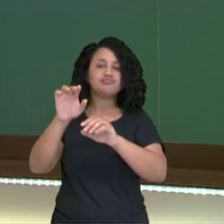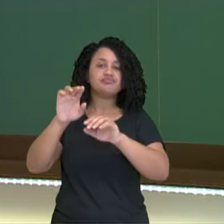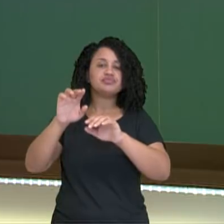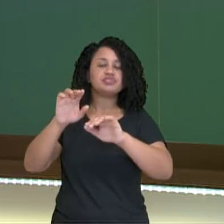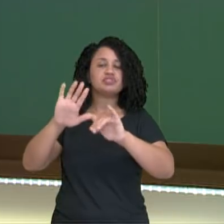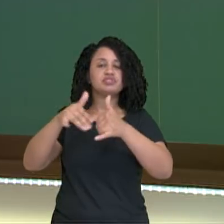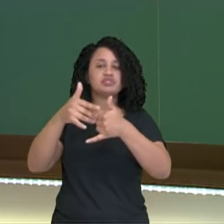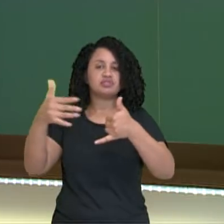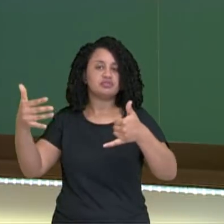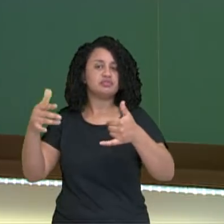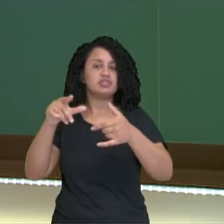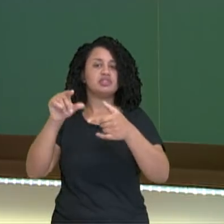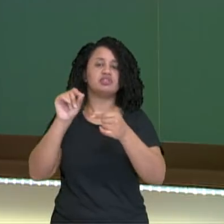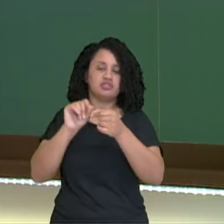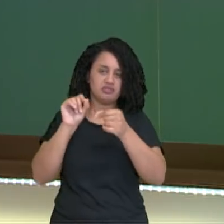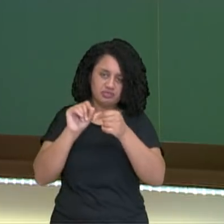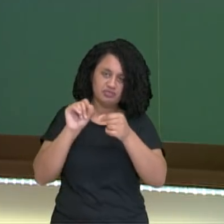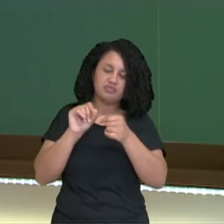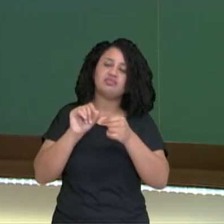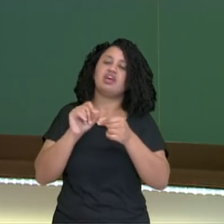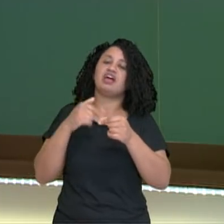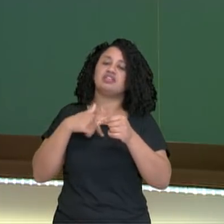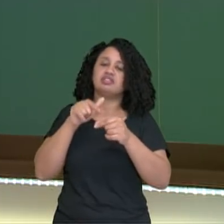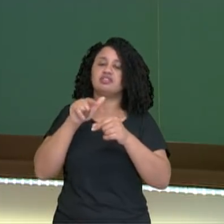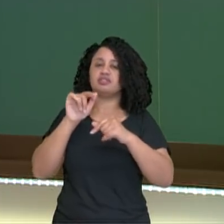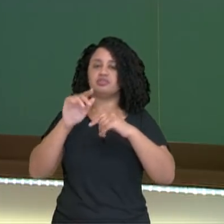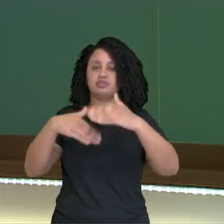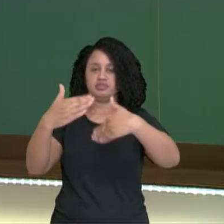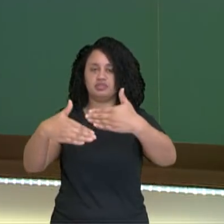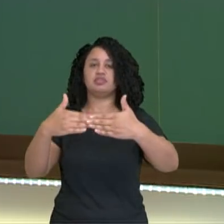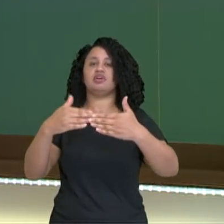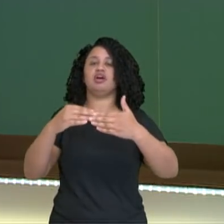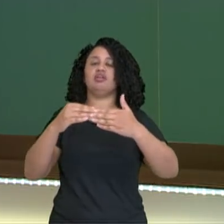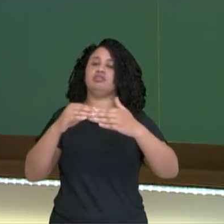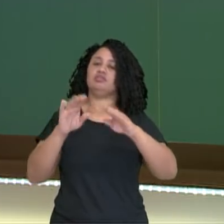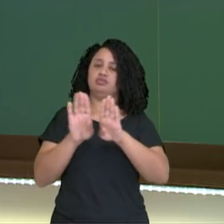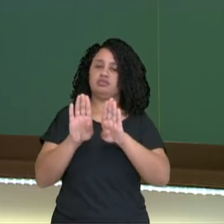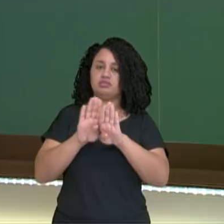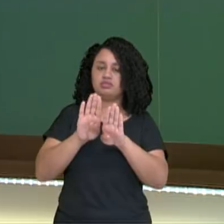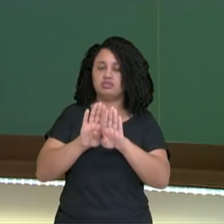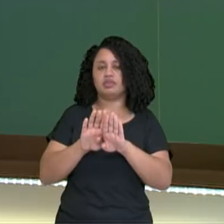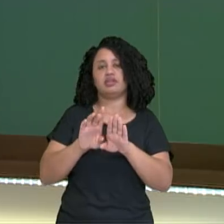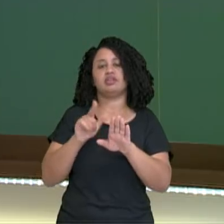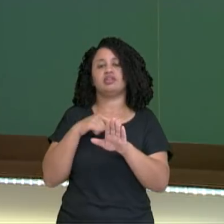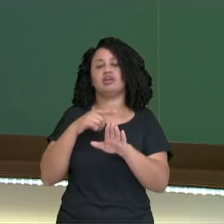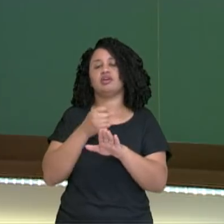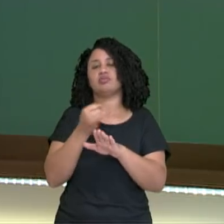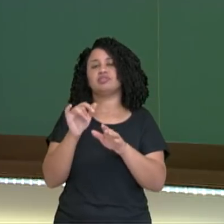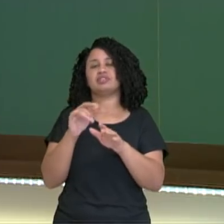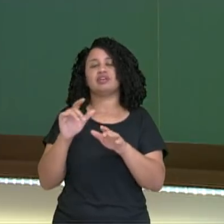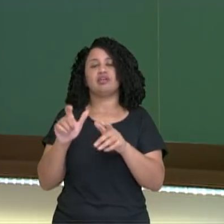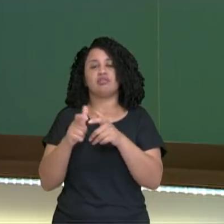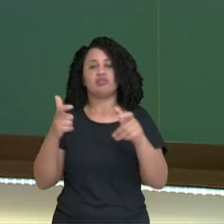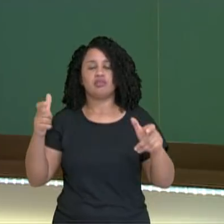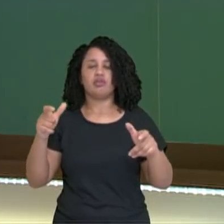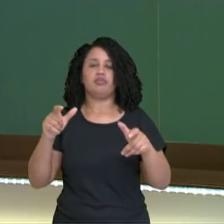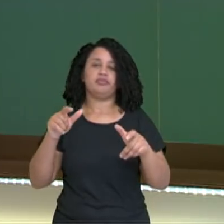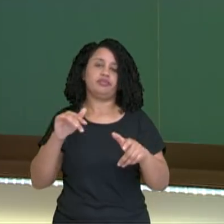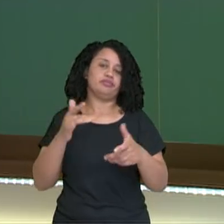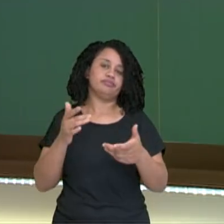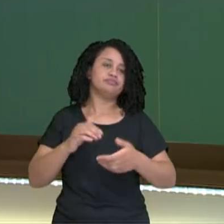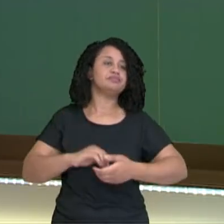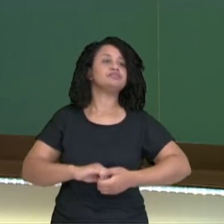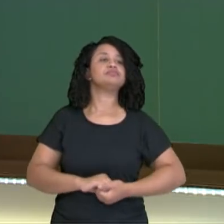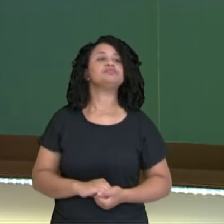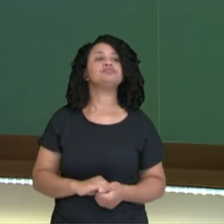são mestres em formar e em fazer hibridização, que aí a gente tem moléculas gigantescas, como por exemplo a hemoglobina, tá? Então